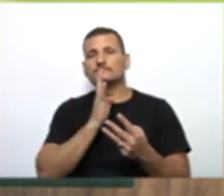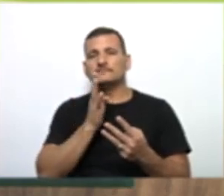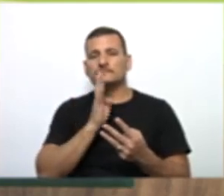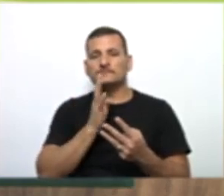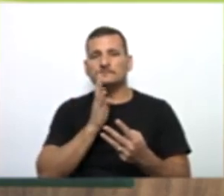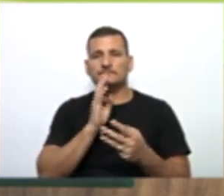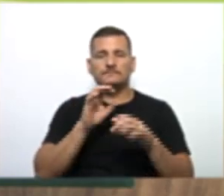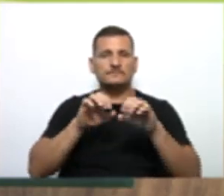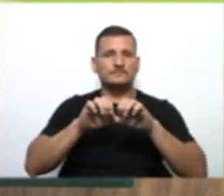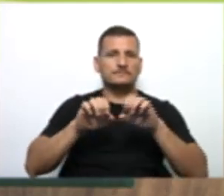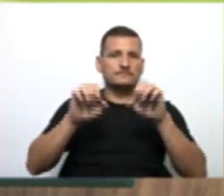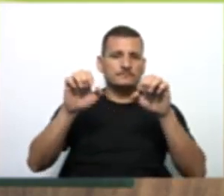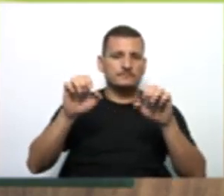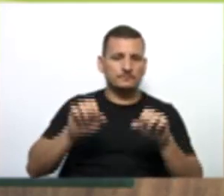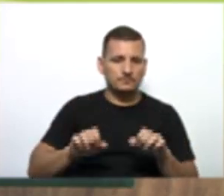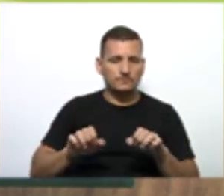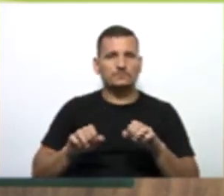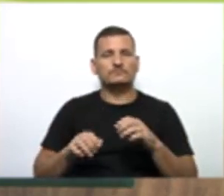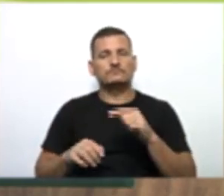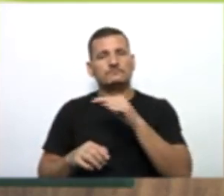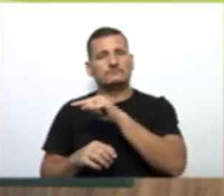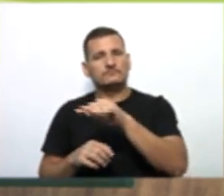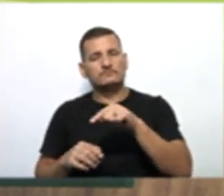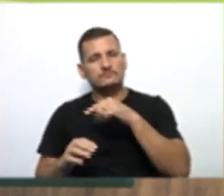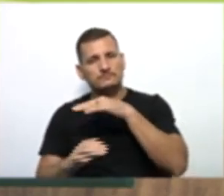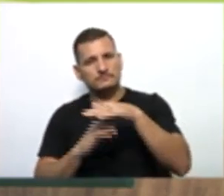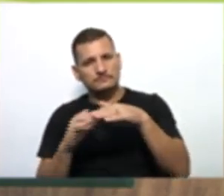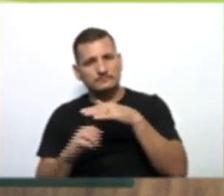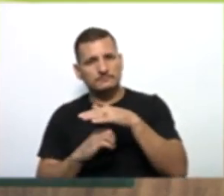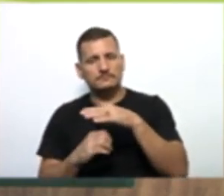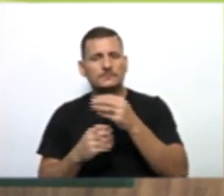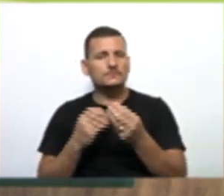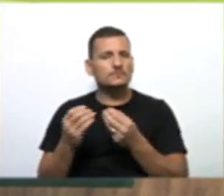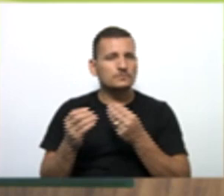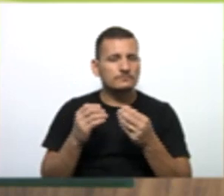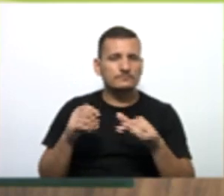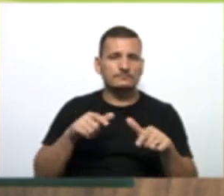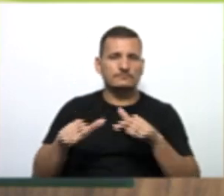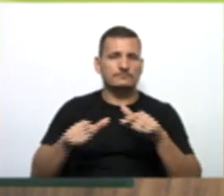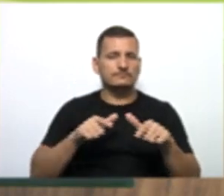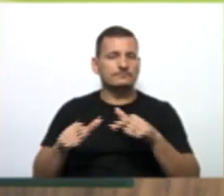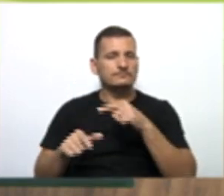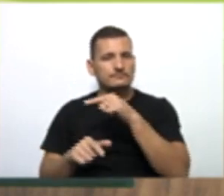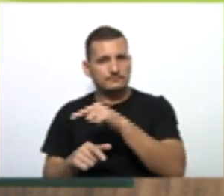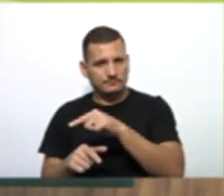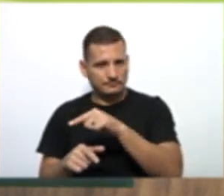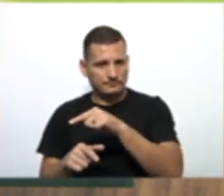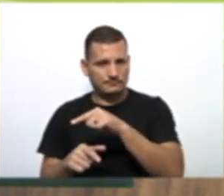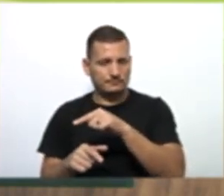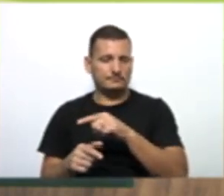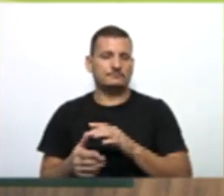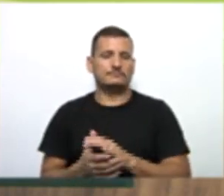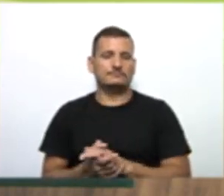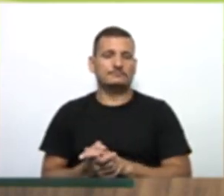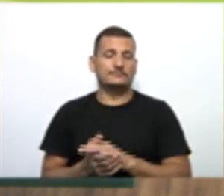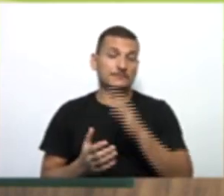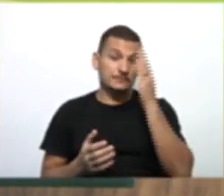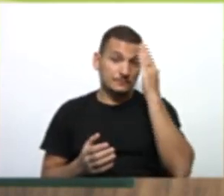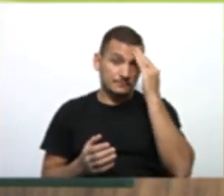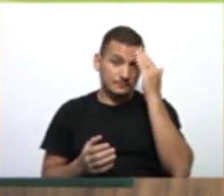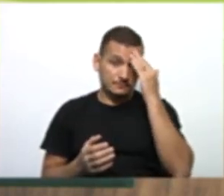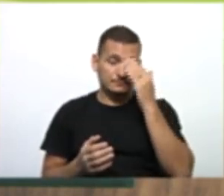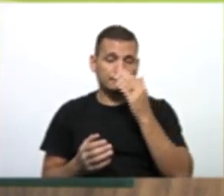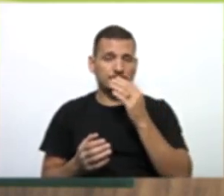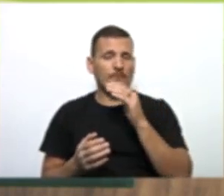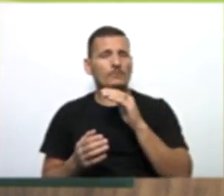a estrutura, a organização, conhecer um pouco do funcionamento dessa instituição e, evidentemente, saber qual é a